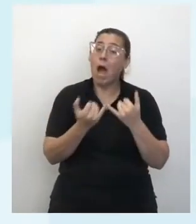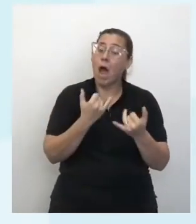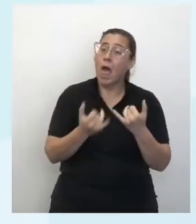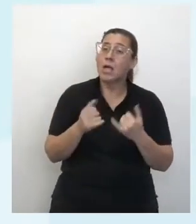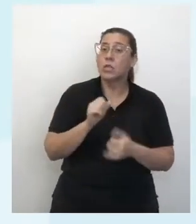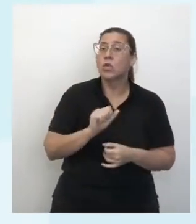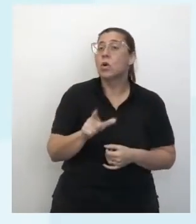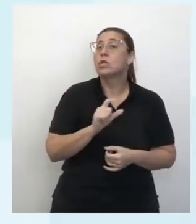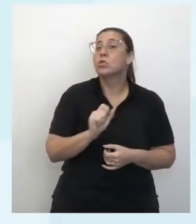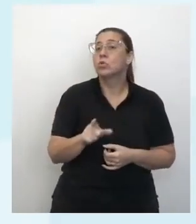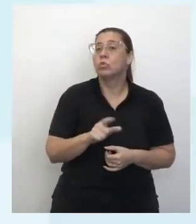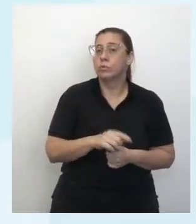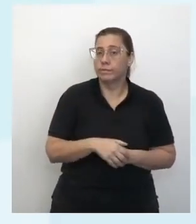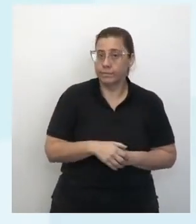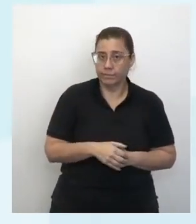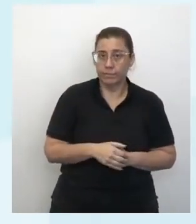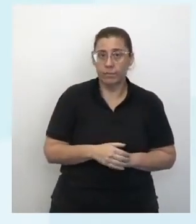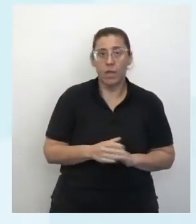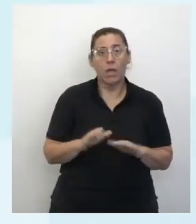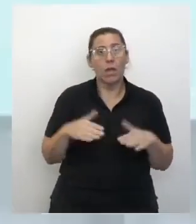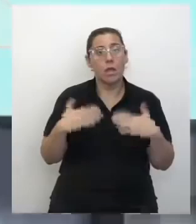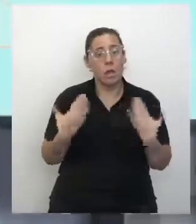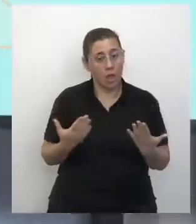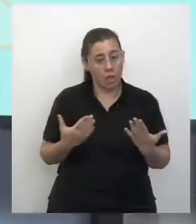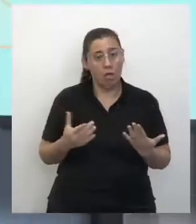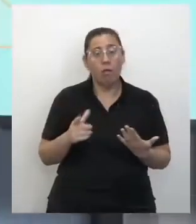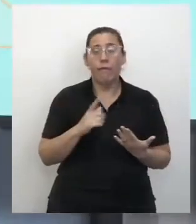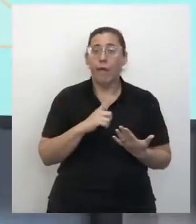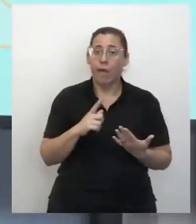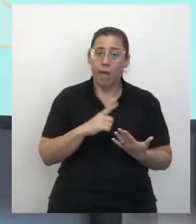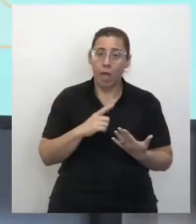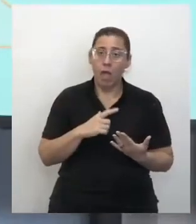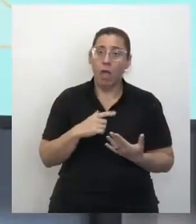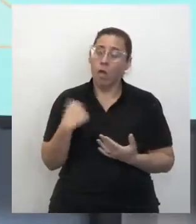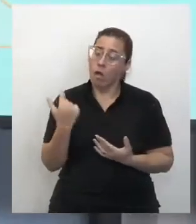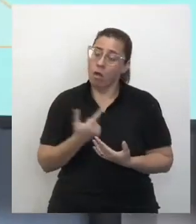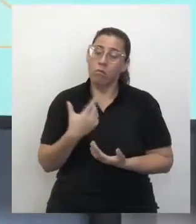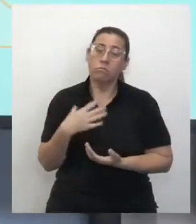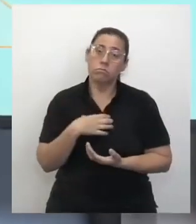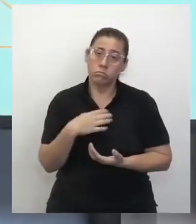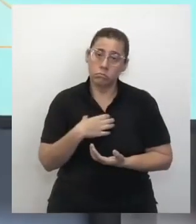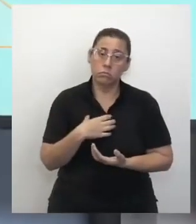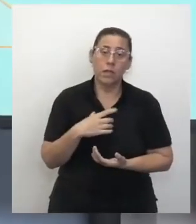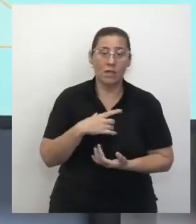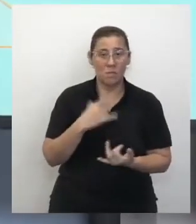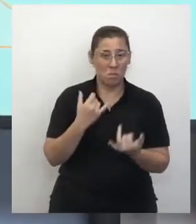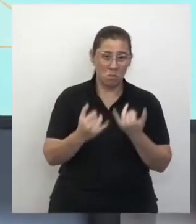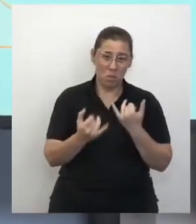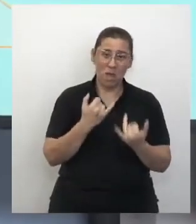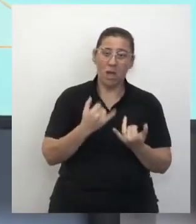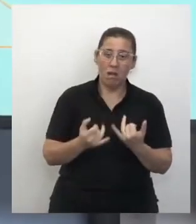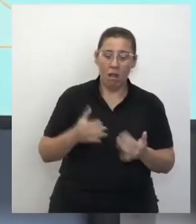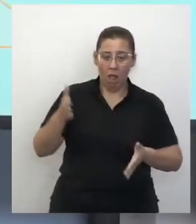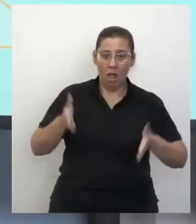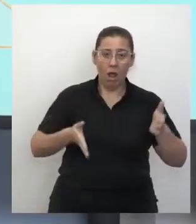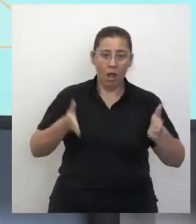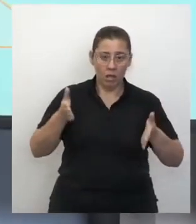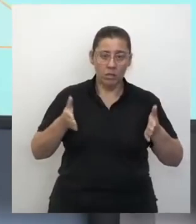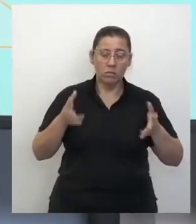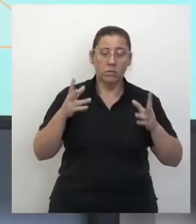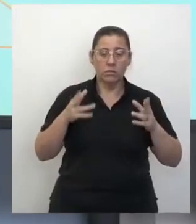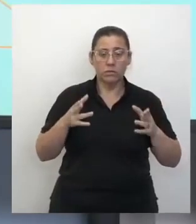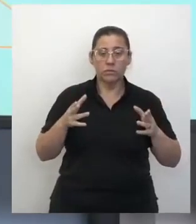triângulo azul, tá certo? Então, ele atende aí às nossas condições para ter semelhança. Lados